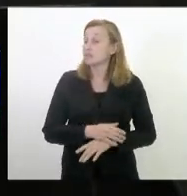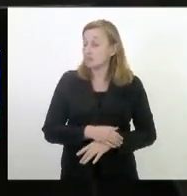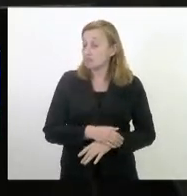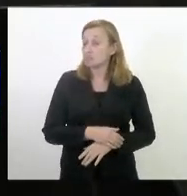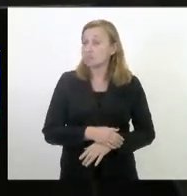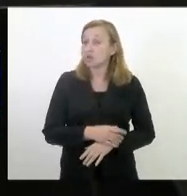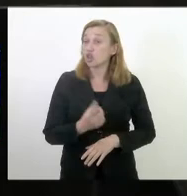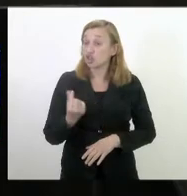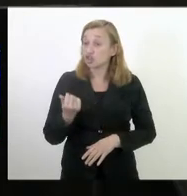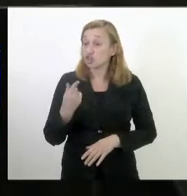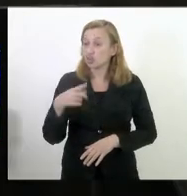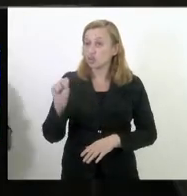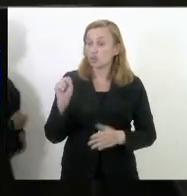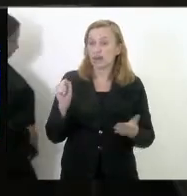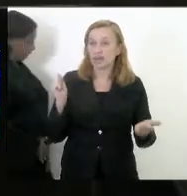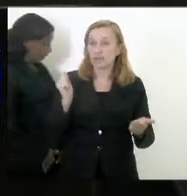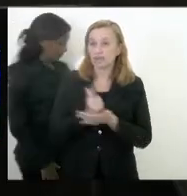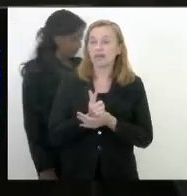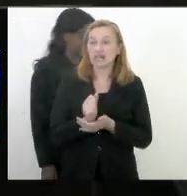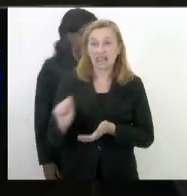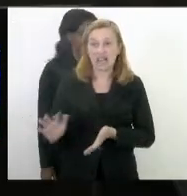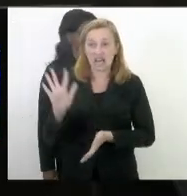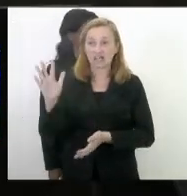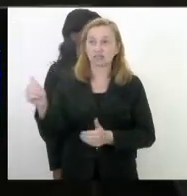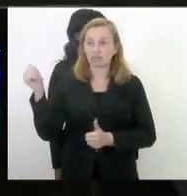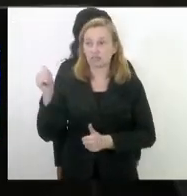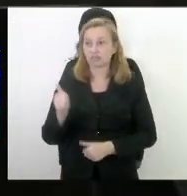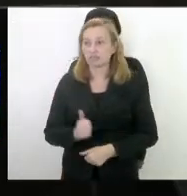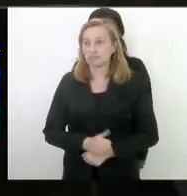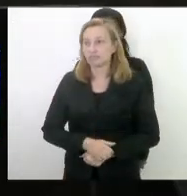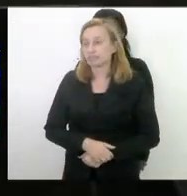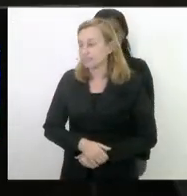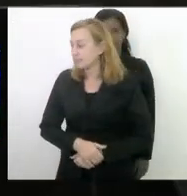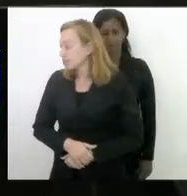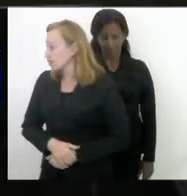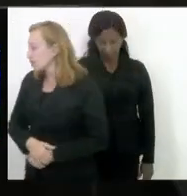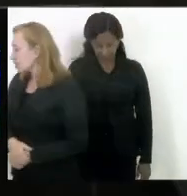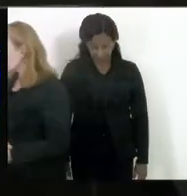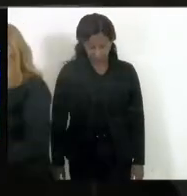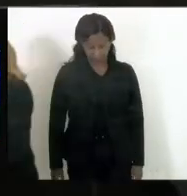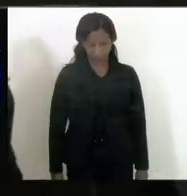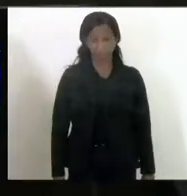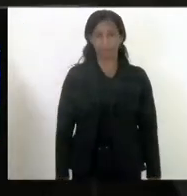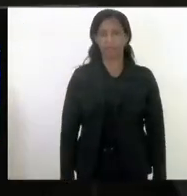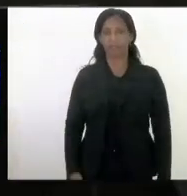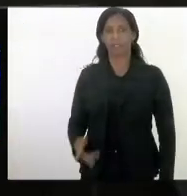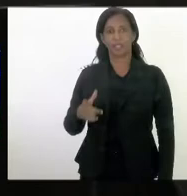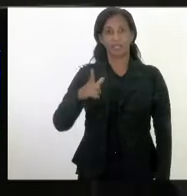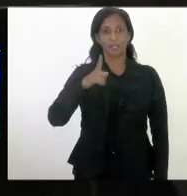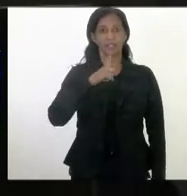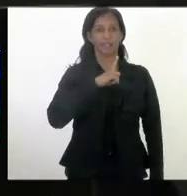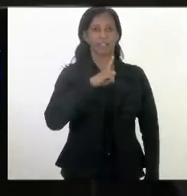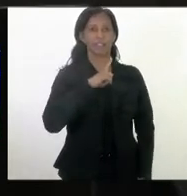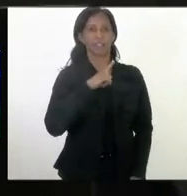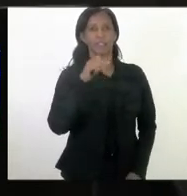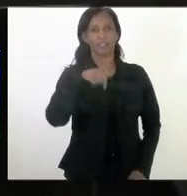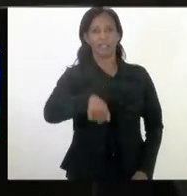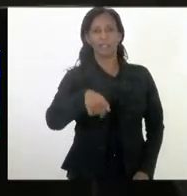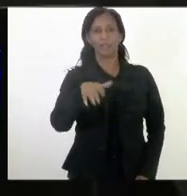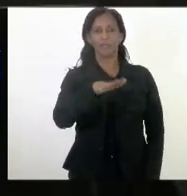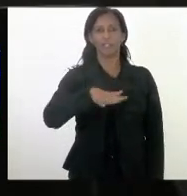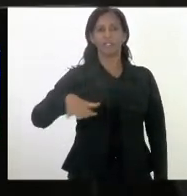fluminense subjugada pelo crime, por essas facções, por esses bandos, que estabelecem, inclusive, nesses